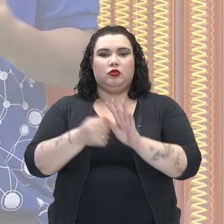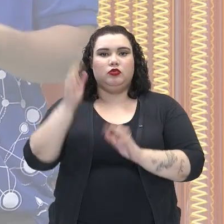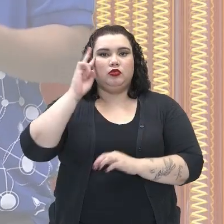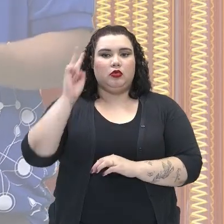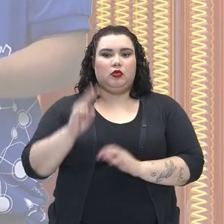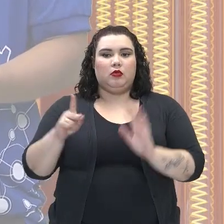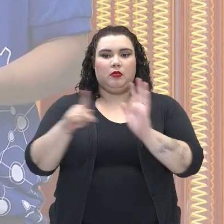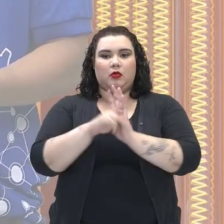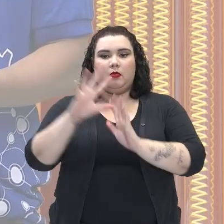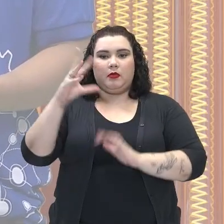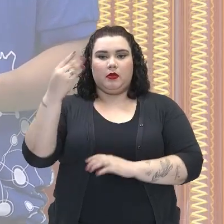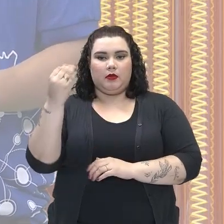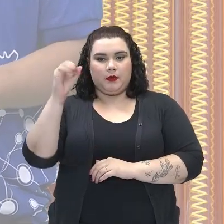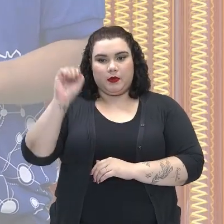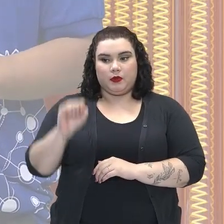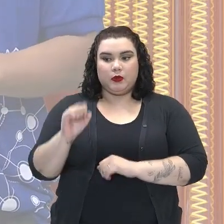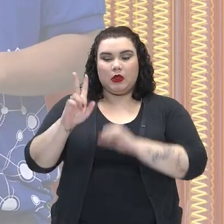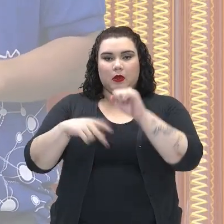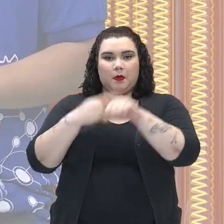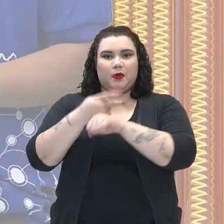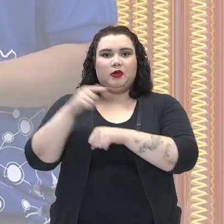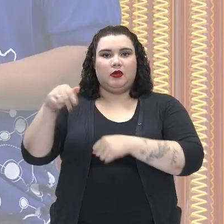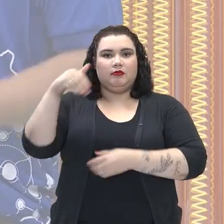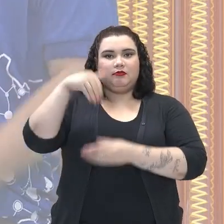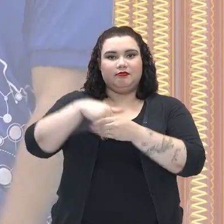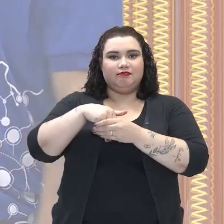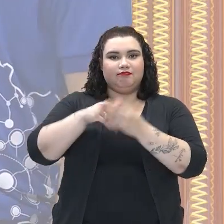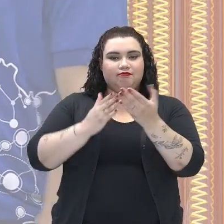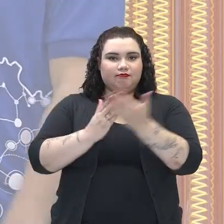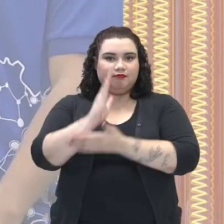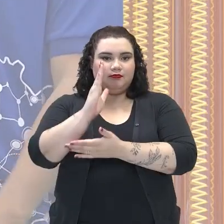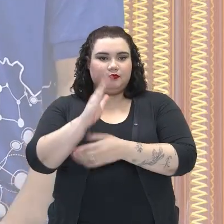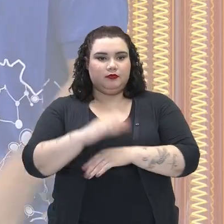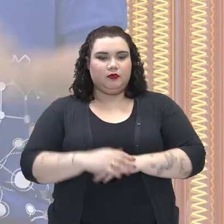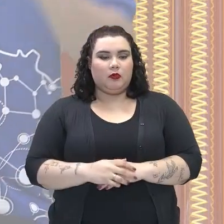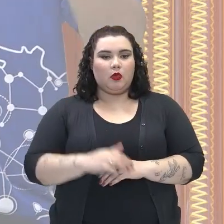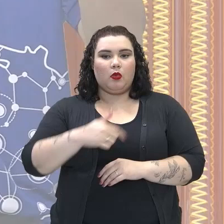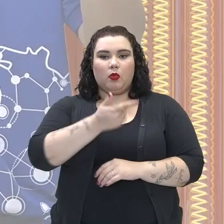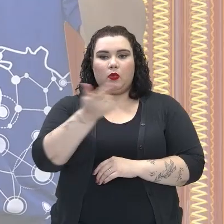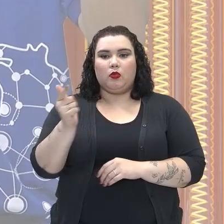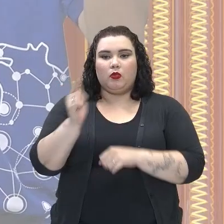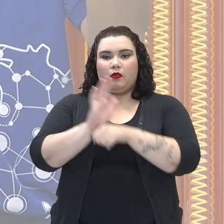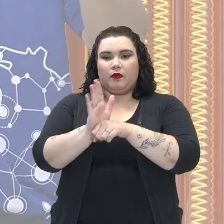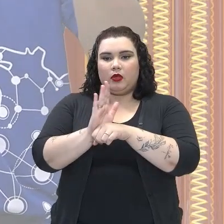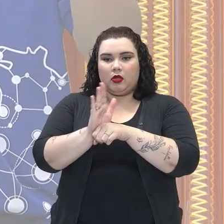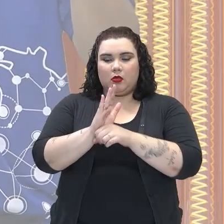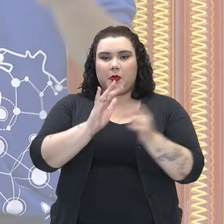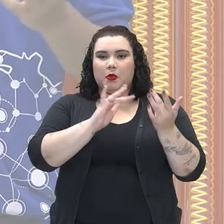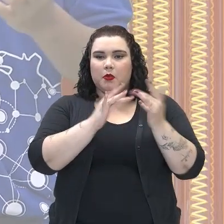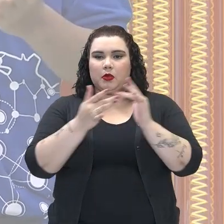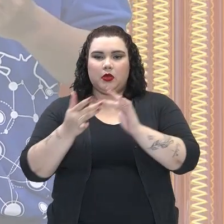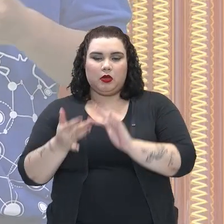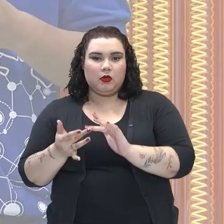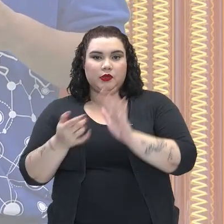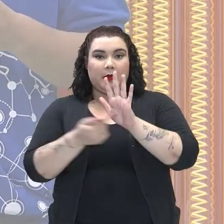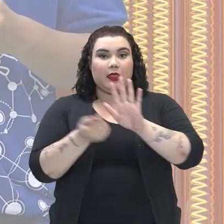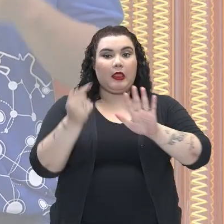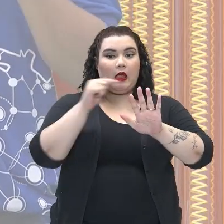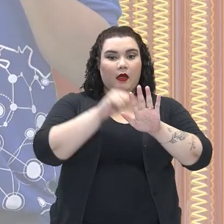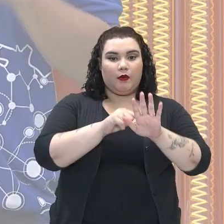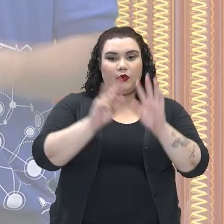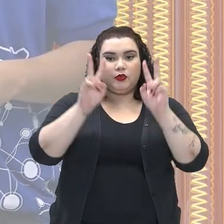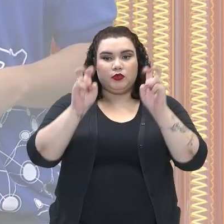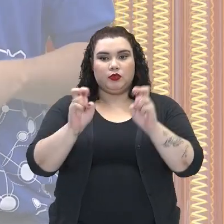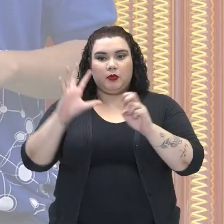Sul depois que ele se elegeu, né? É muito interessante. Outro filme muito interessante também, mais no sentido contextual, metafórico sobre a